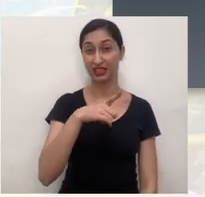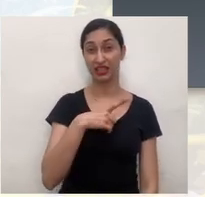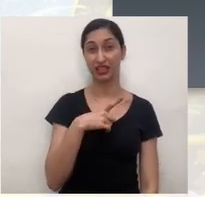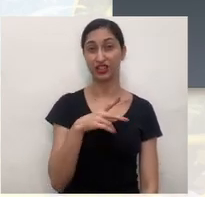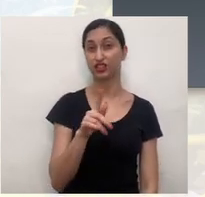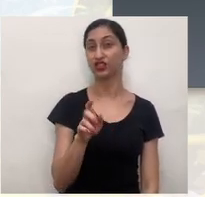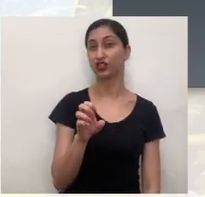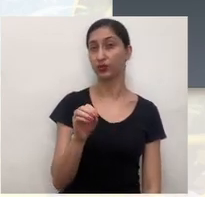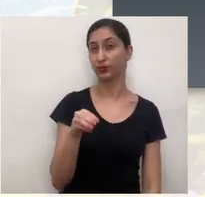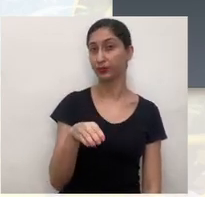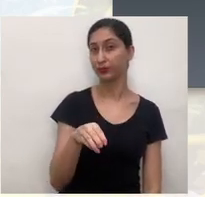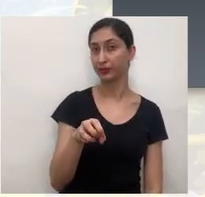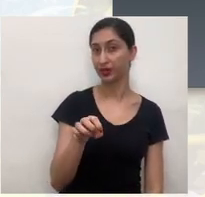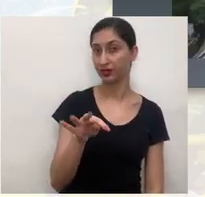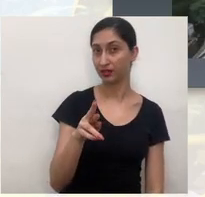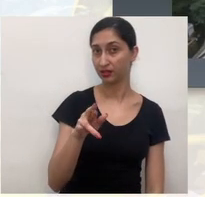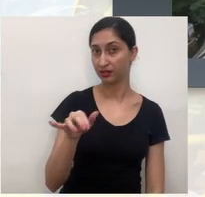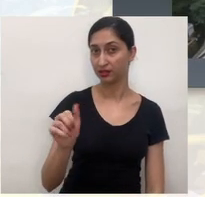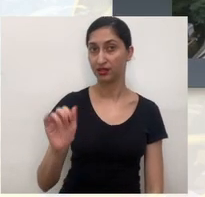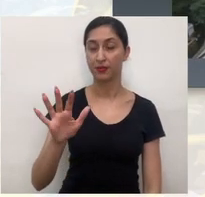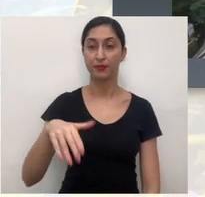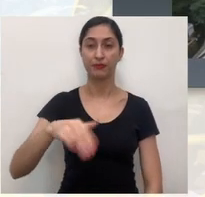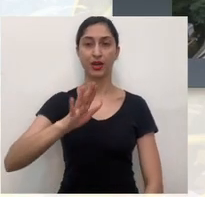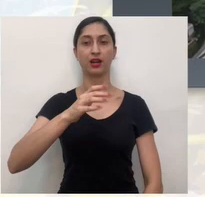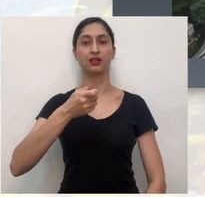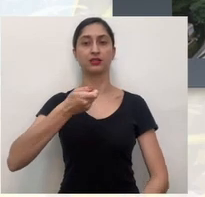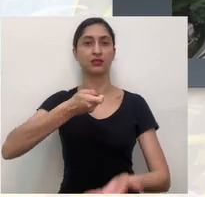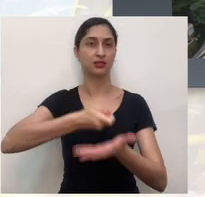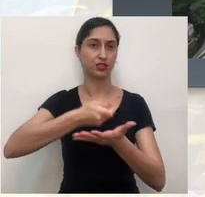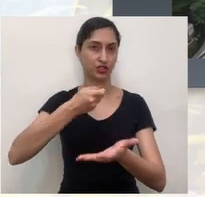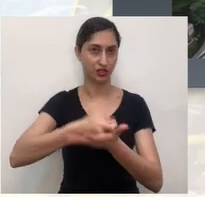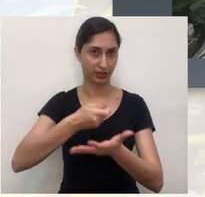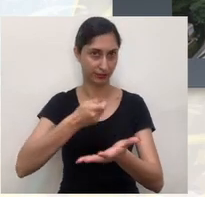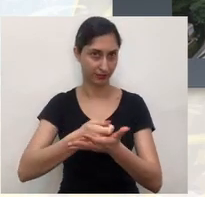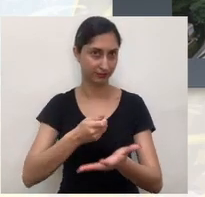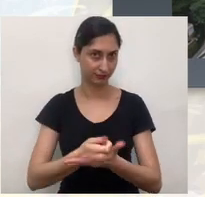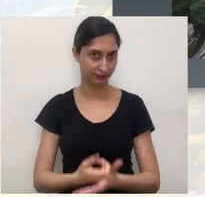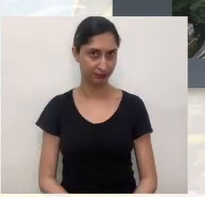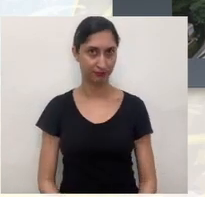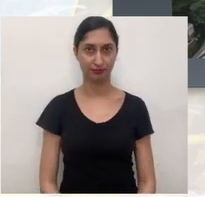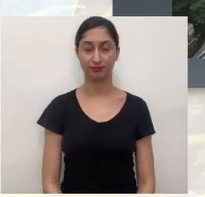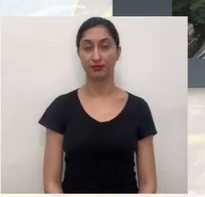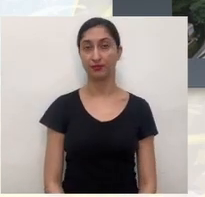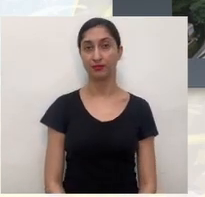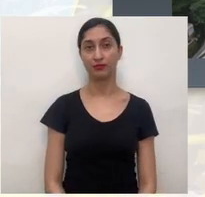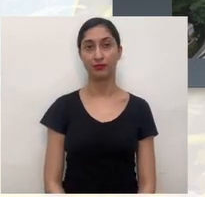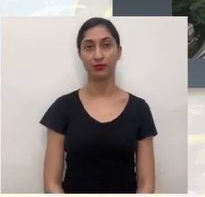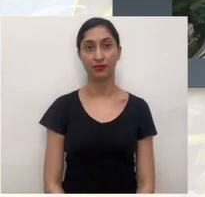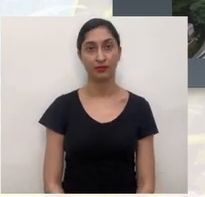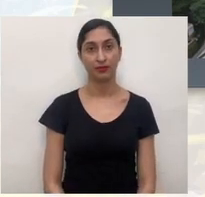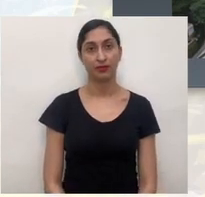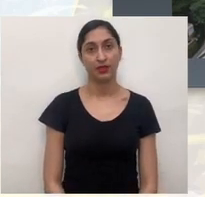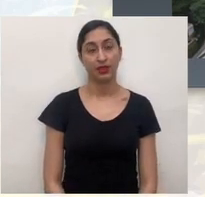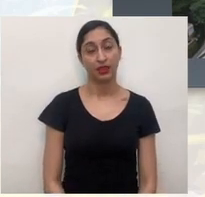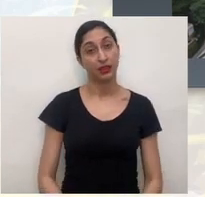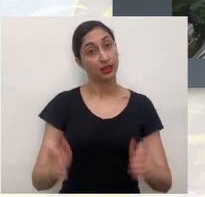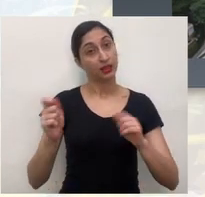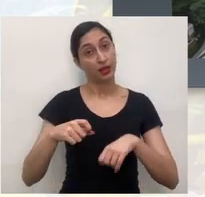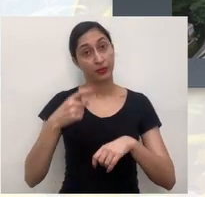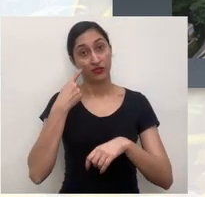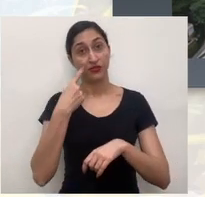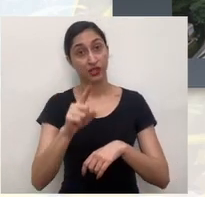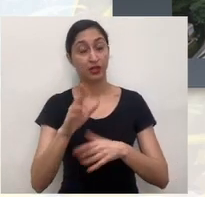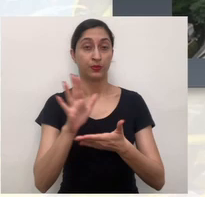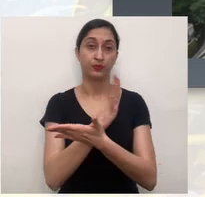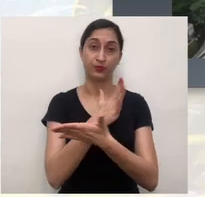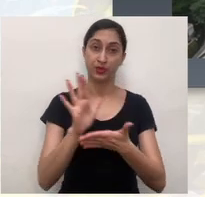mais rígida. Né? E eu quero mostrar para vocês, dá para ver algumas formas aí. De